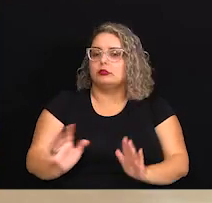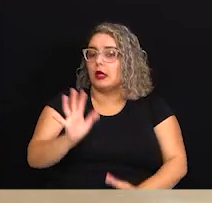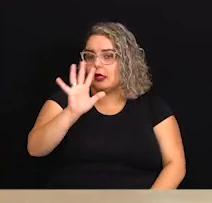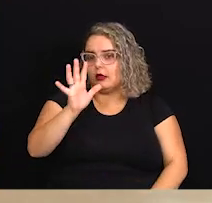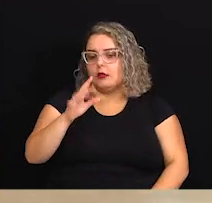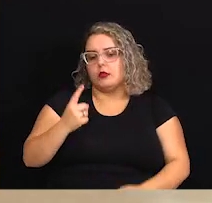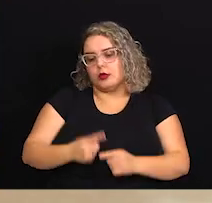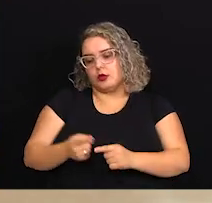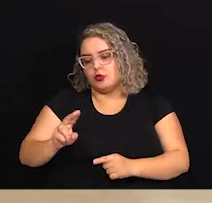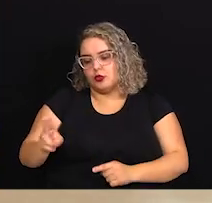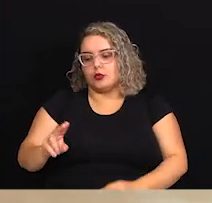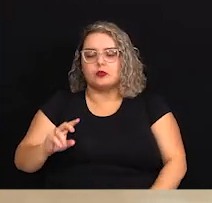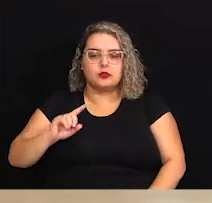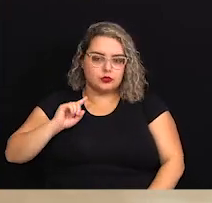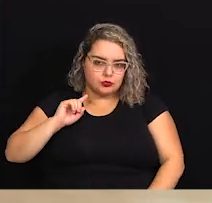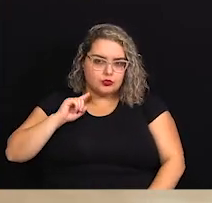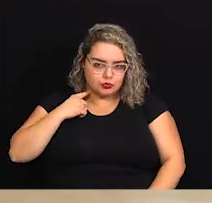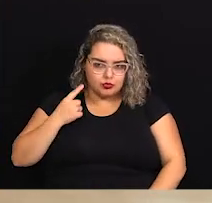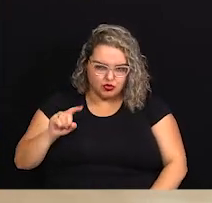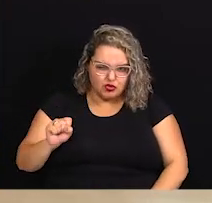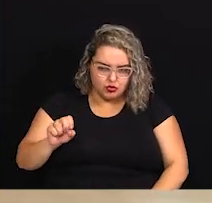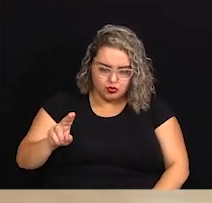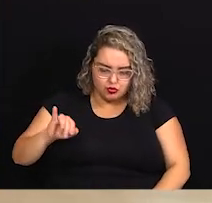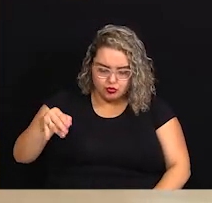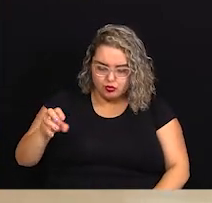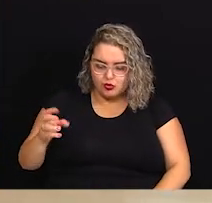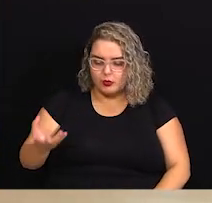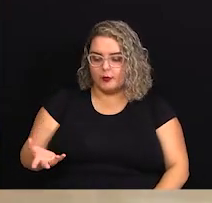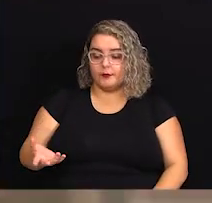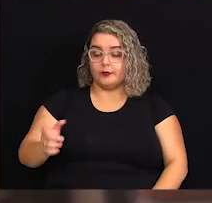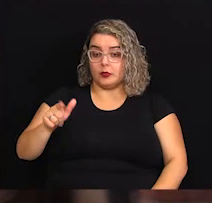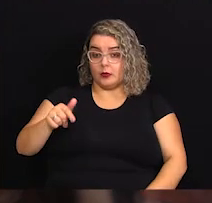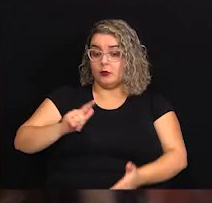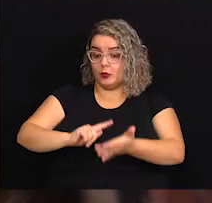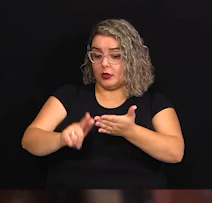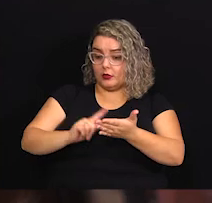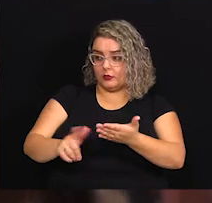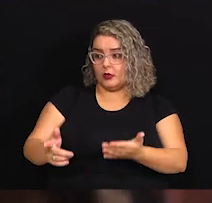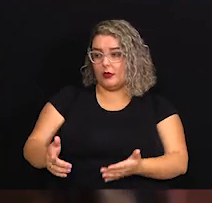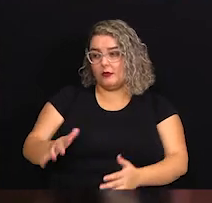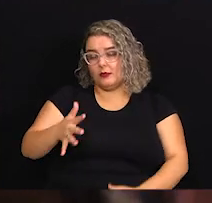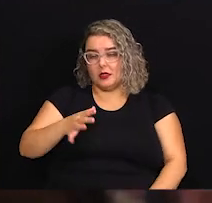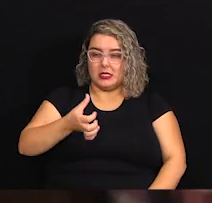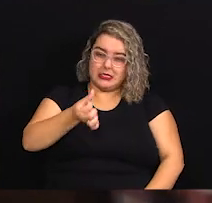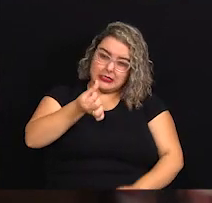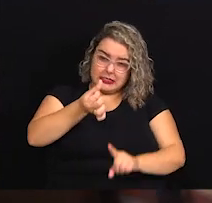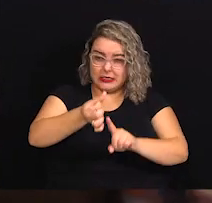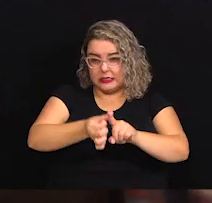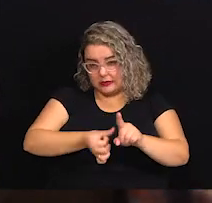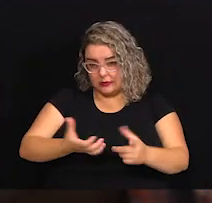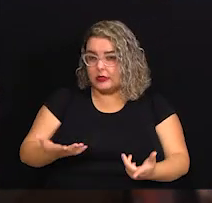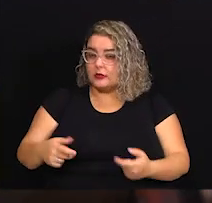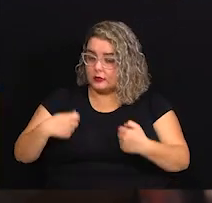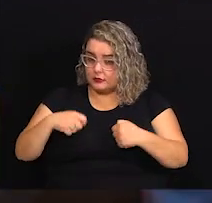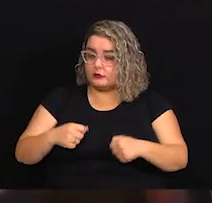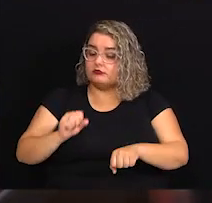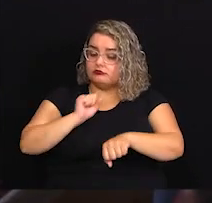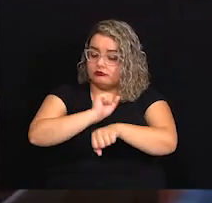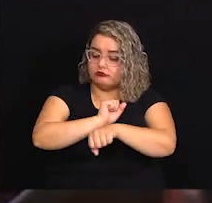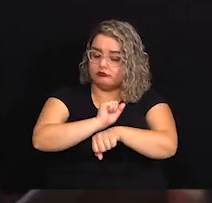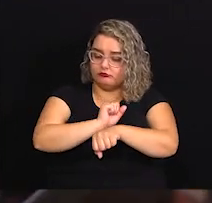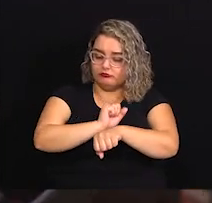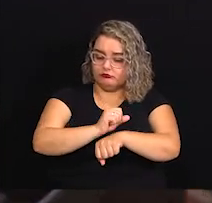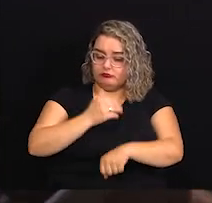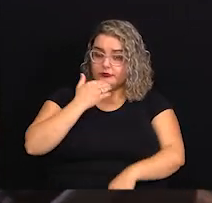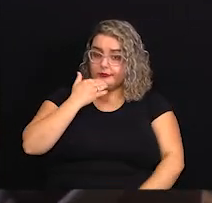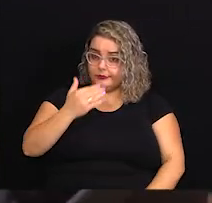nome sujo. Depois que a pessoa limpa o nome, os especialistas dizem que pelo menos 6 meses a pessoa precisa aguardar